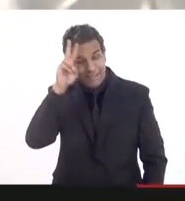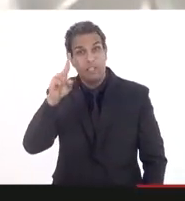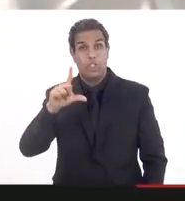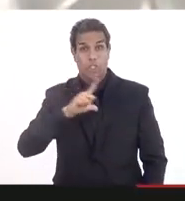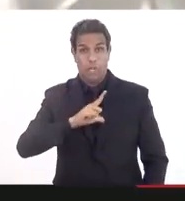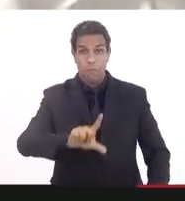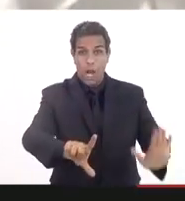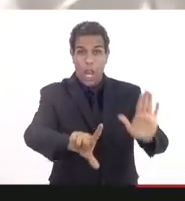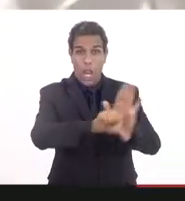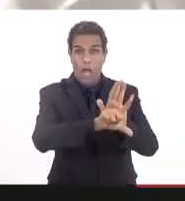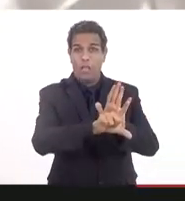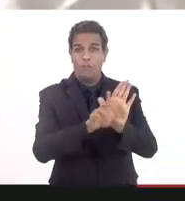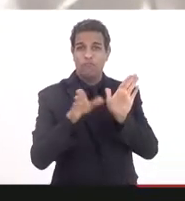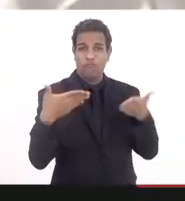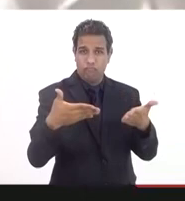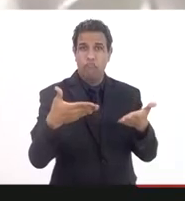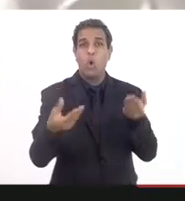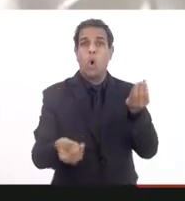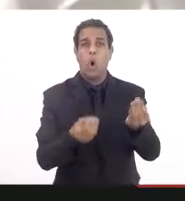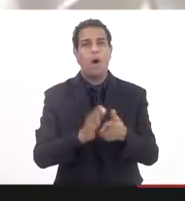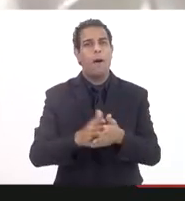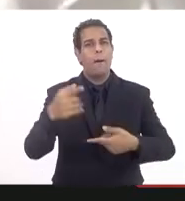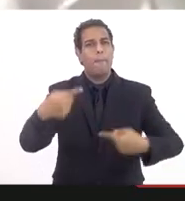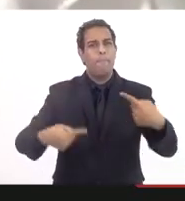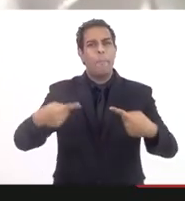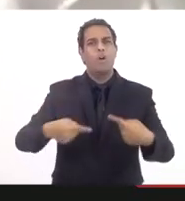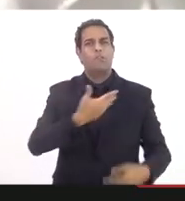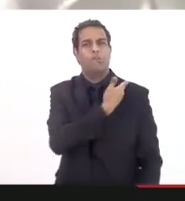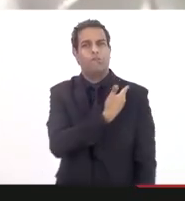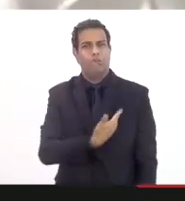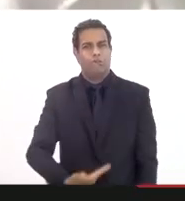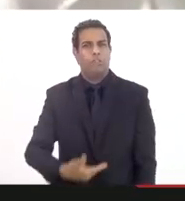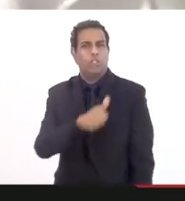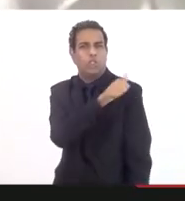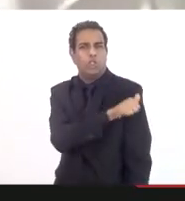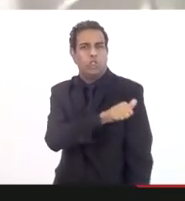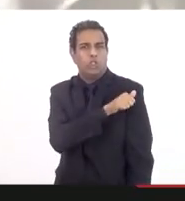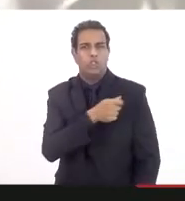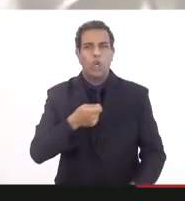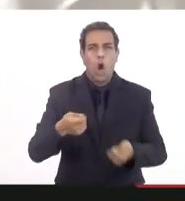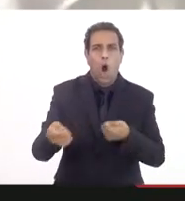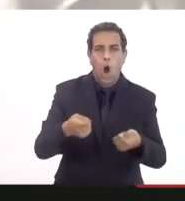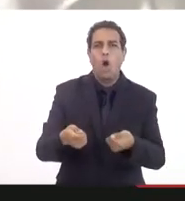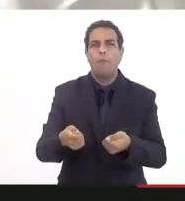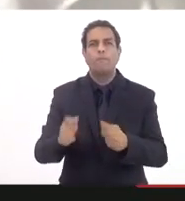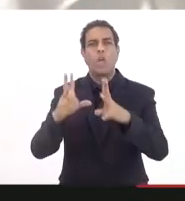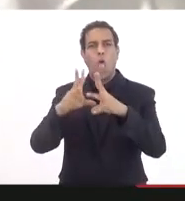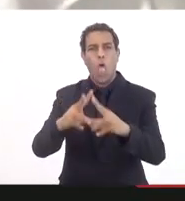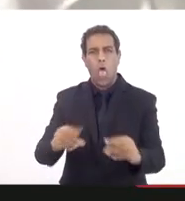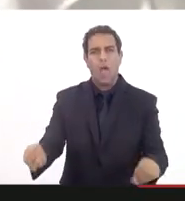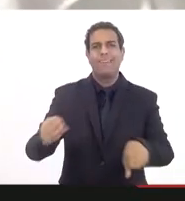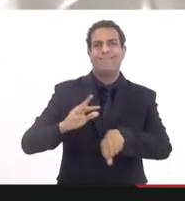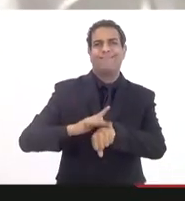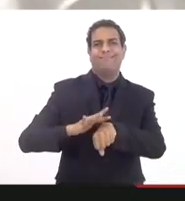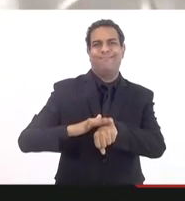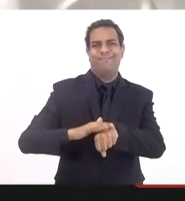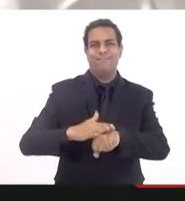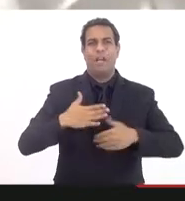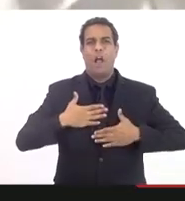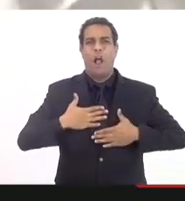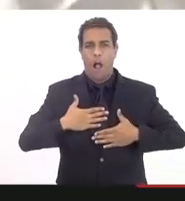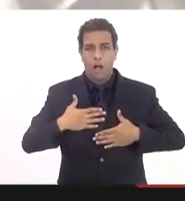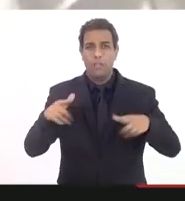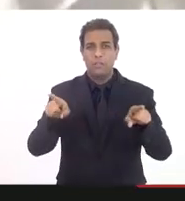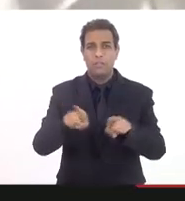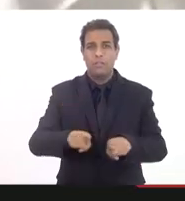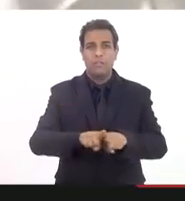lei específica que instituiu a Política Estadual de Controle e Eliminação da Tuberculose, a